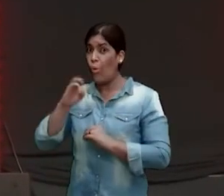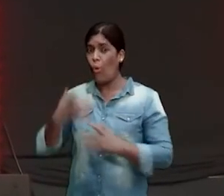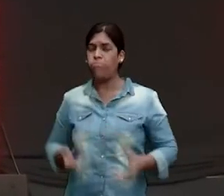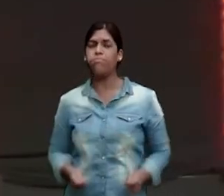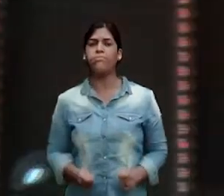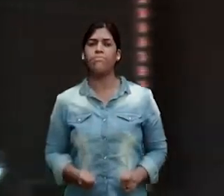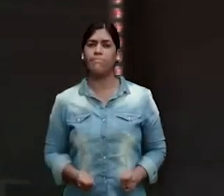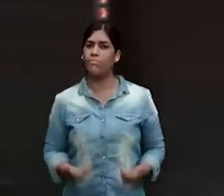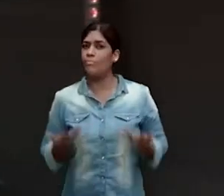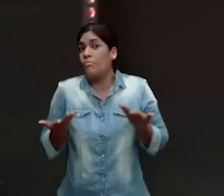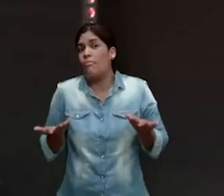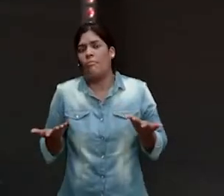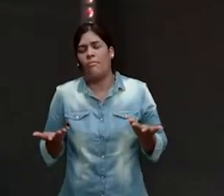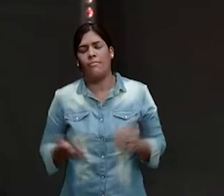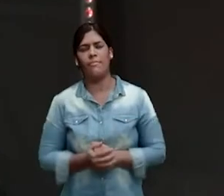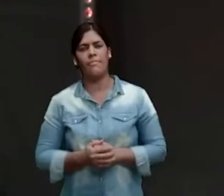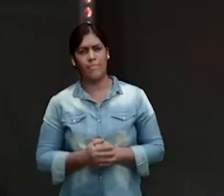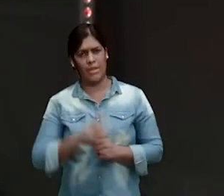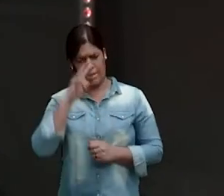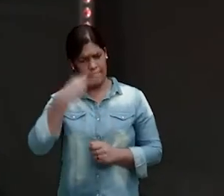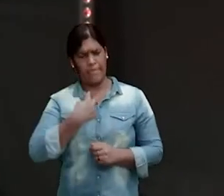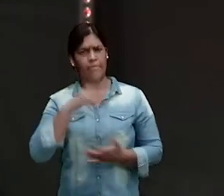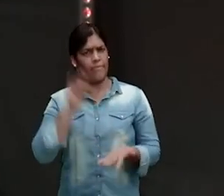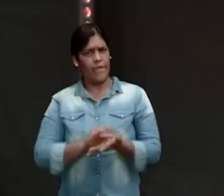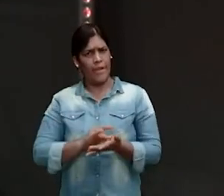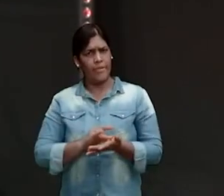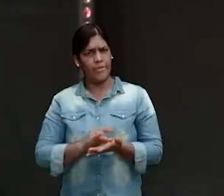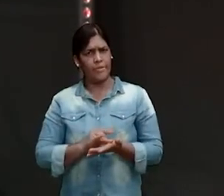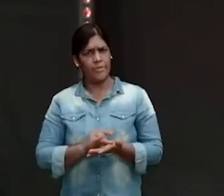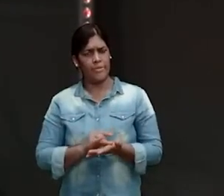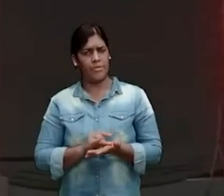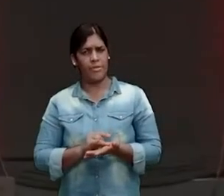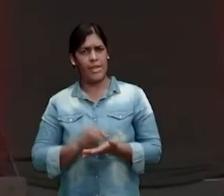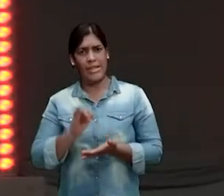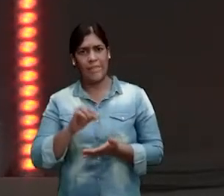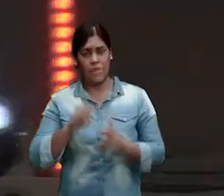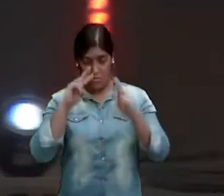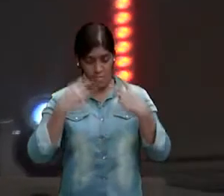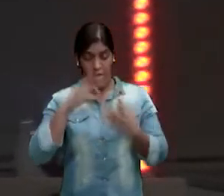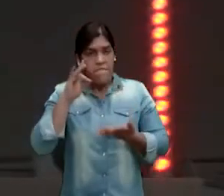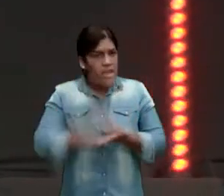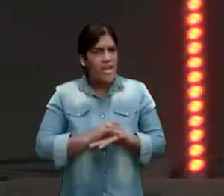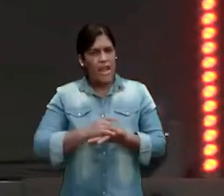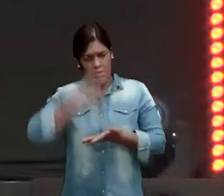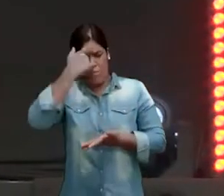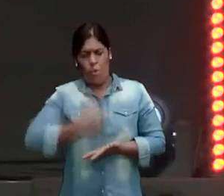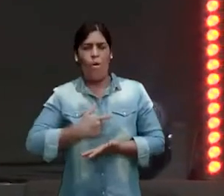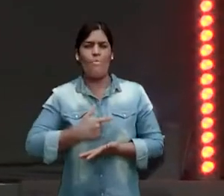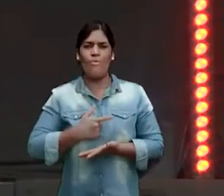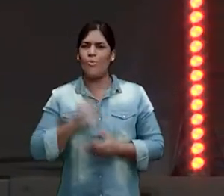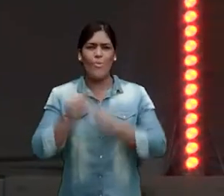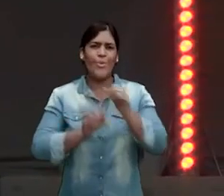se você tem que se ver como é como é senão você não muda quem tá me entendendo Amém se a gente colocar realidade gente toma